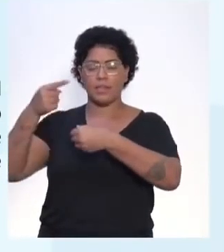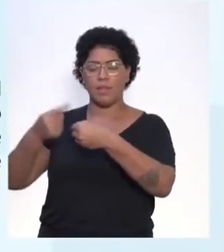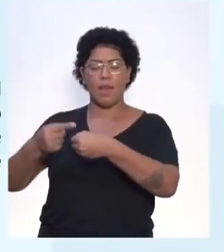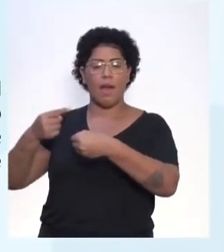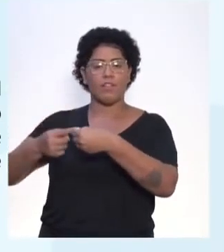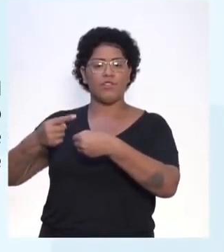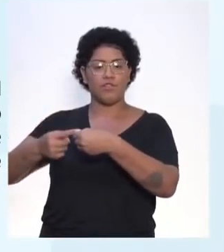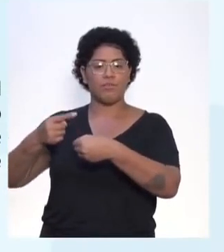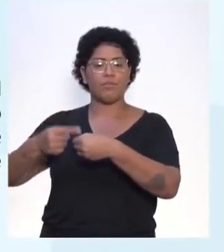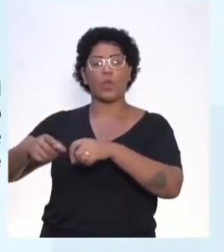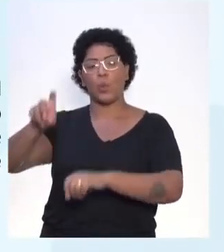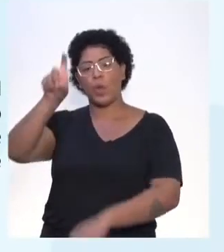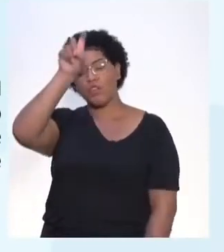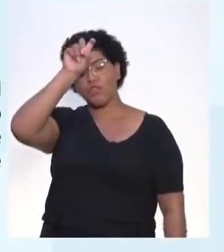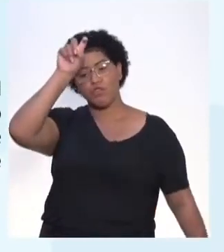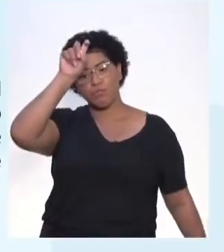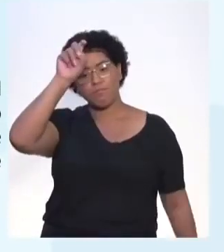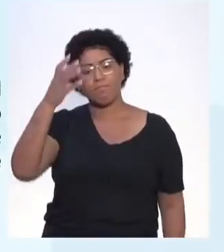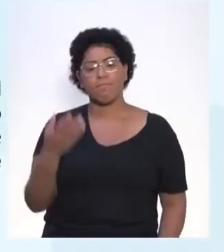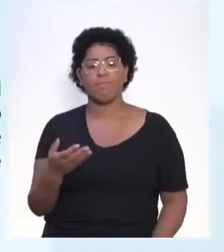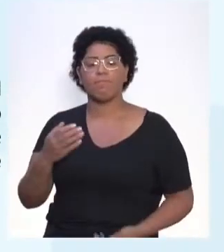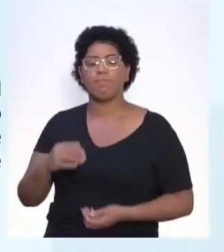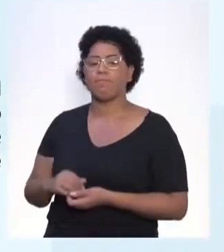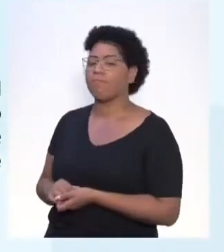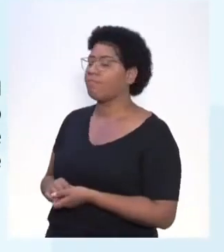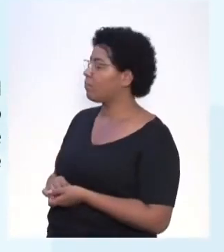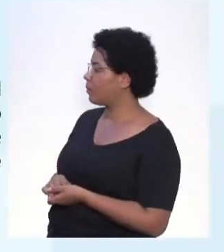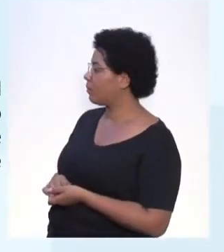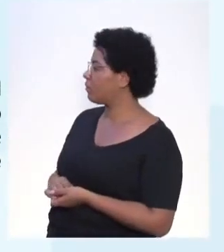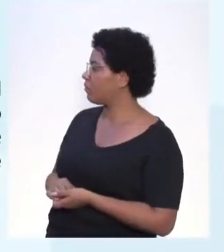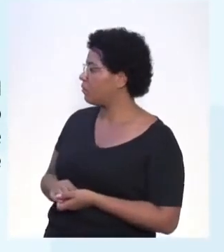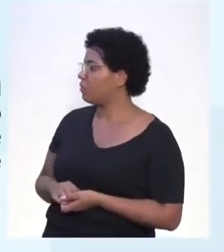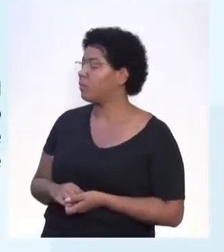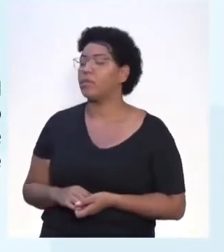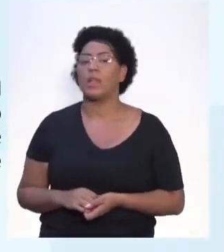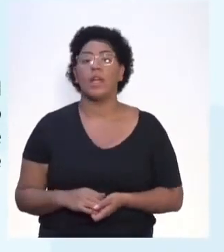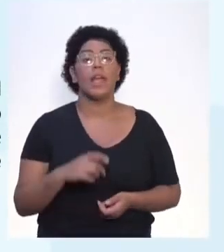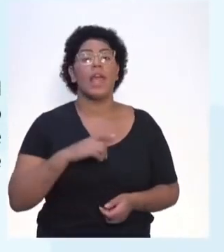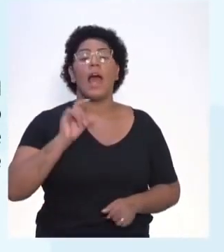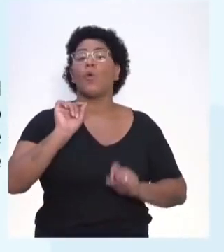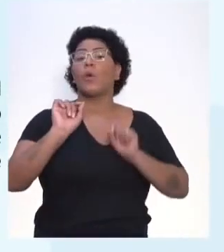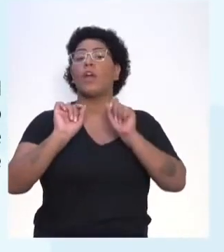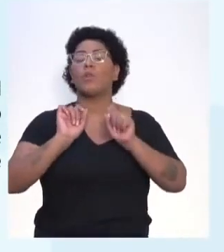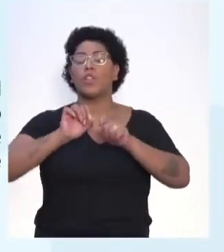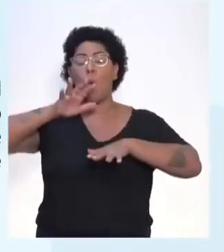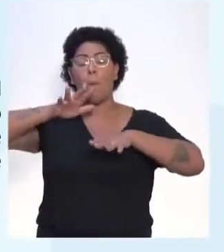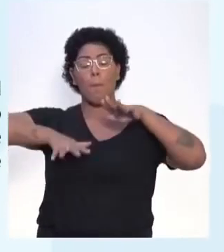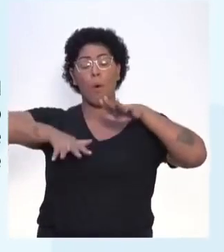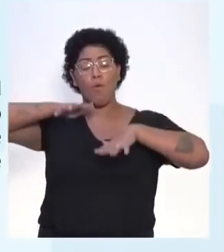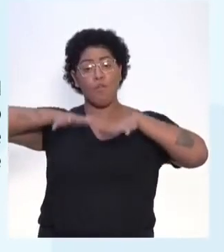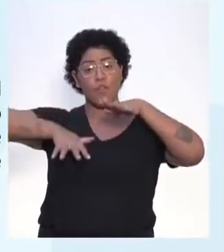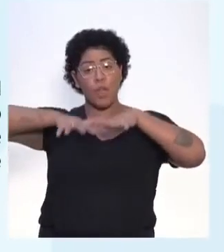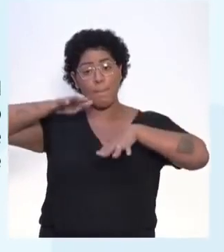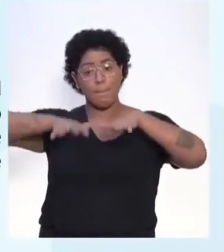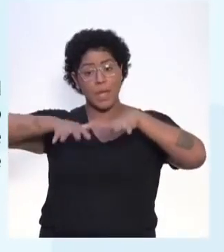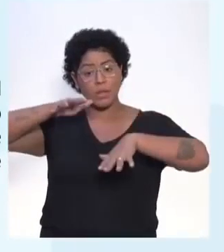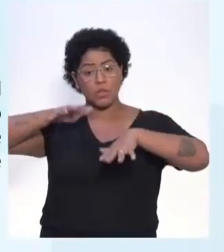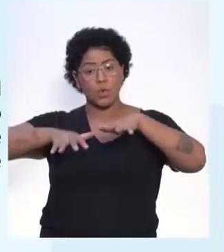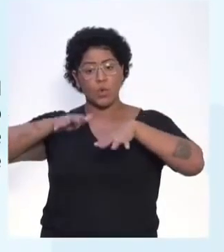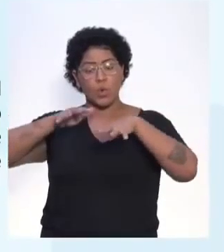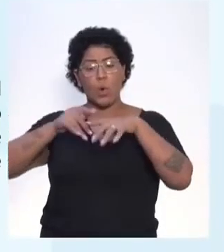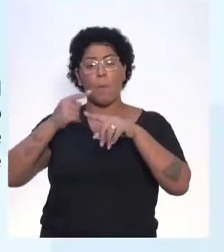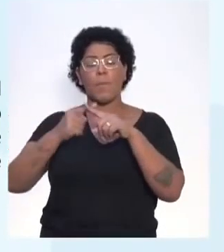a ser de influência britânica, foi justamente o Sudão. E aí nós tivemos o movimento conhecido como Mahdia,